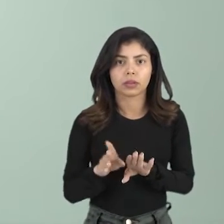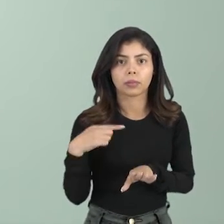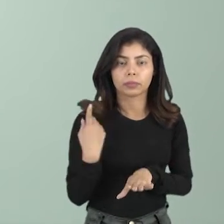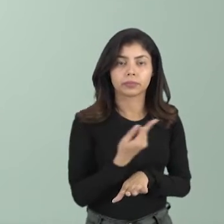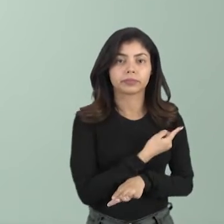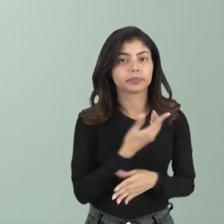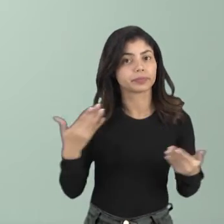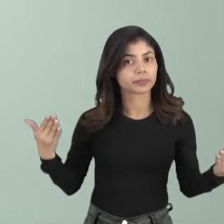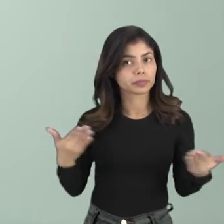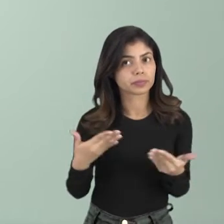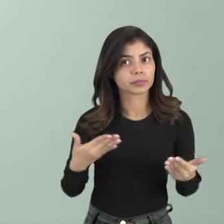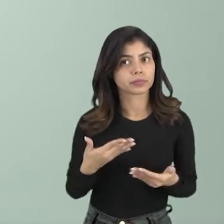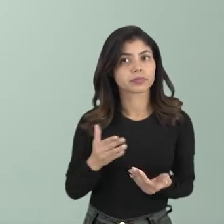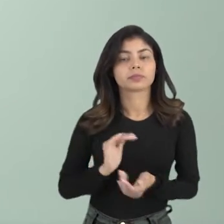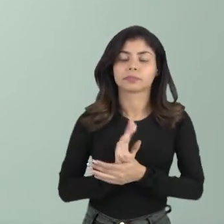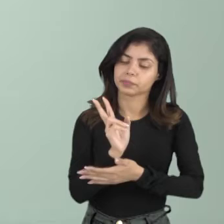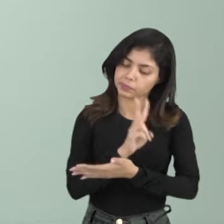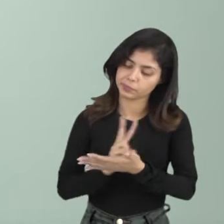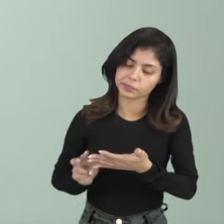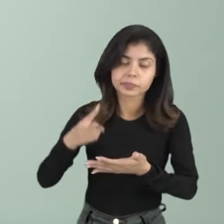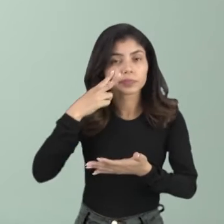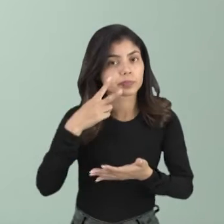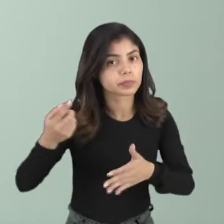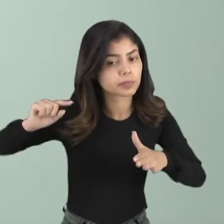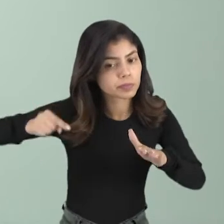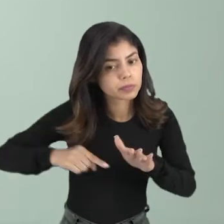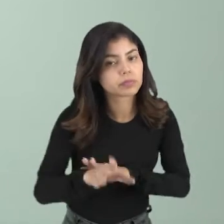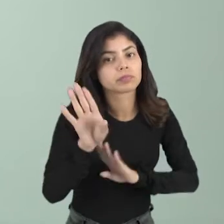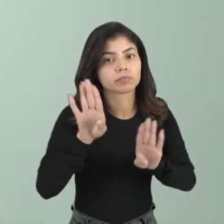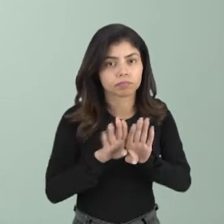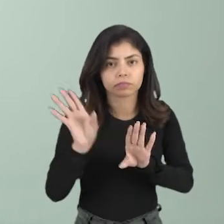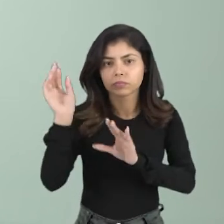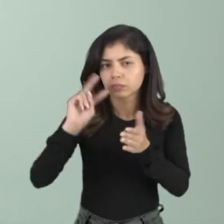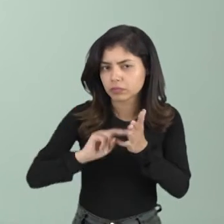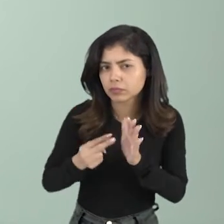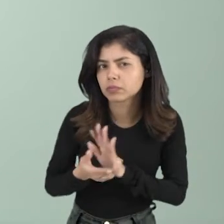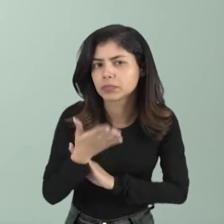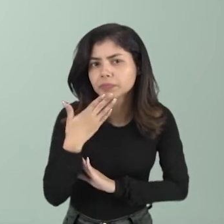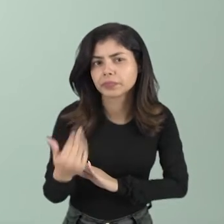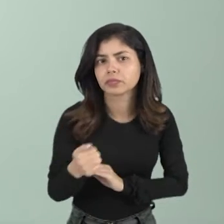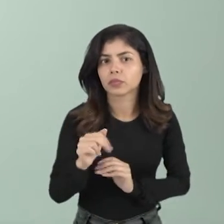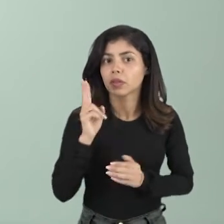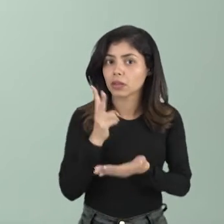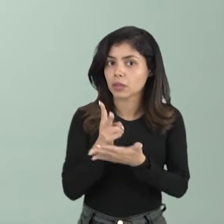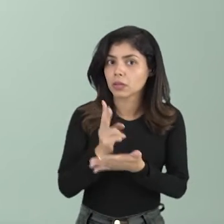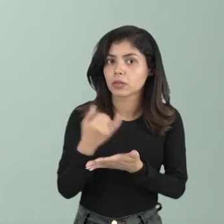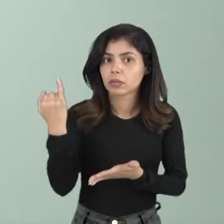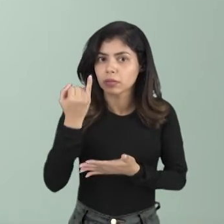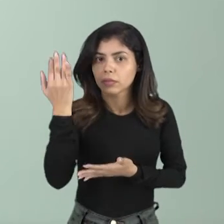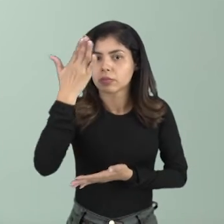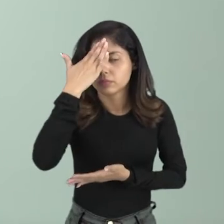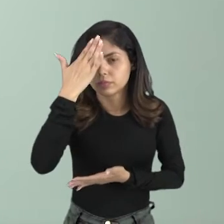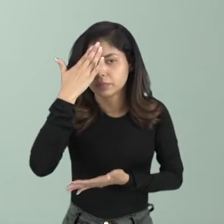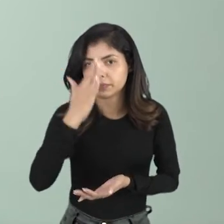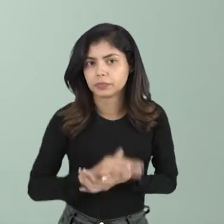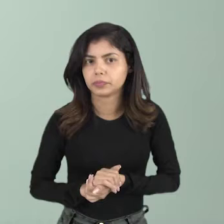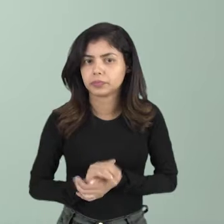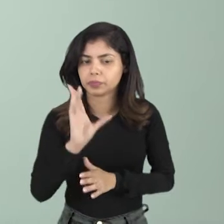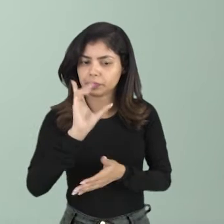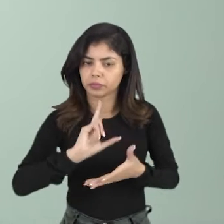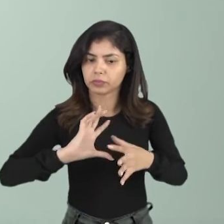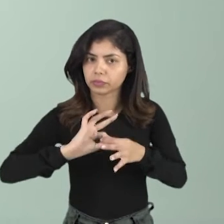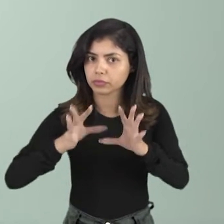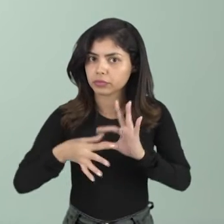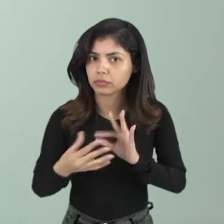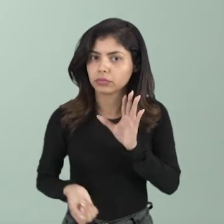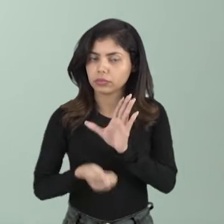nossa atualidade, fazer uma releitura dela, se apropriar de alguns significados. Mas é sempre importante a gente entender o contexto